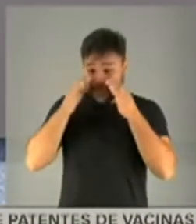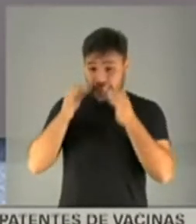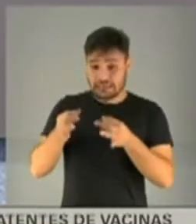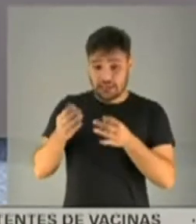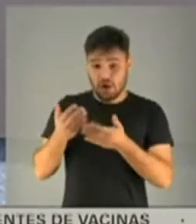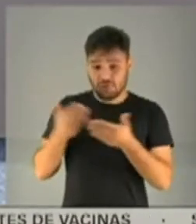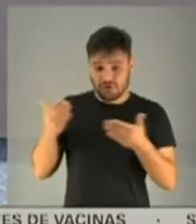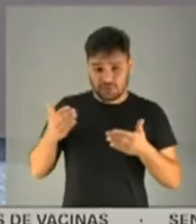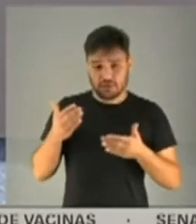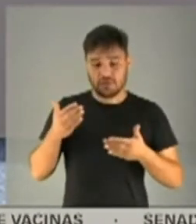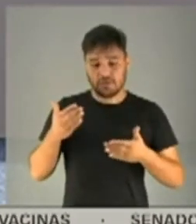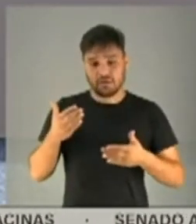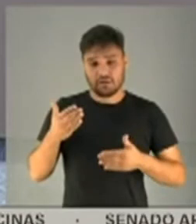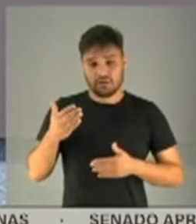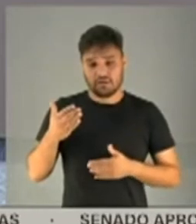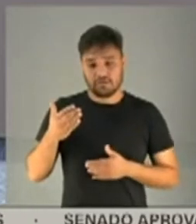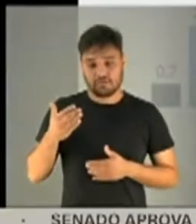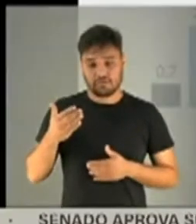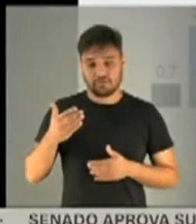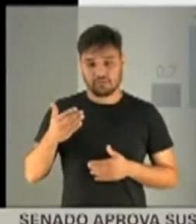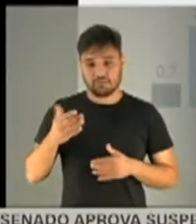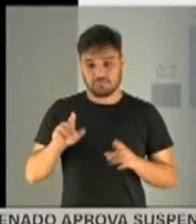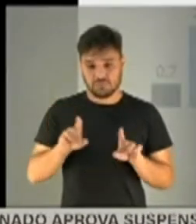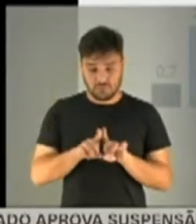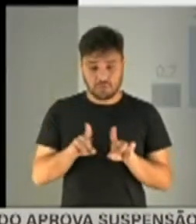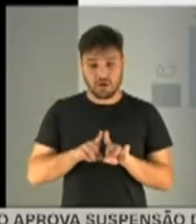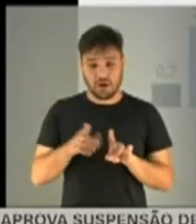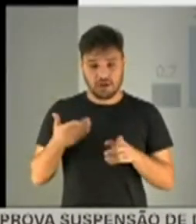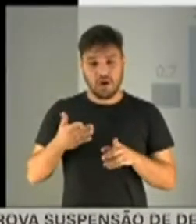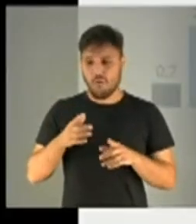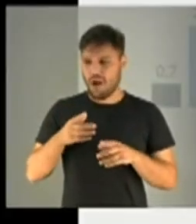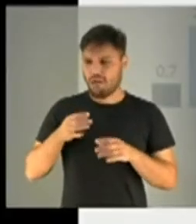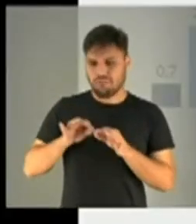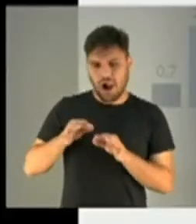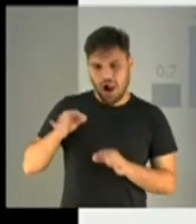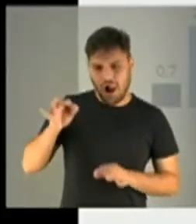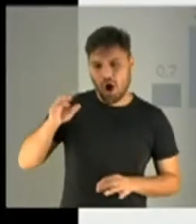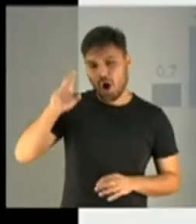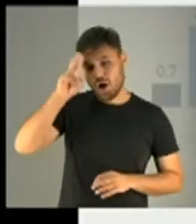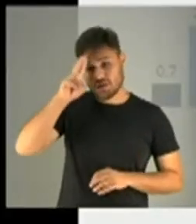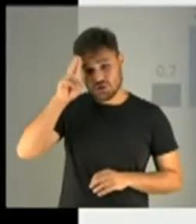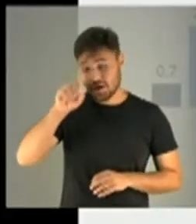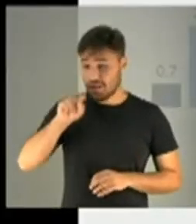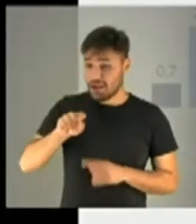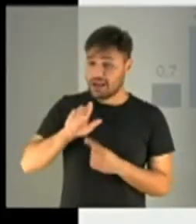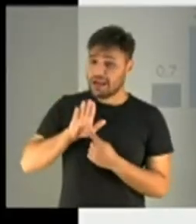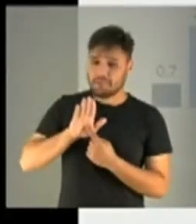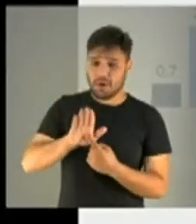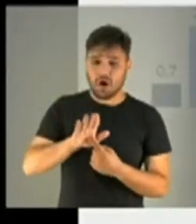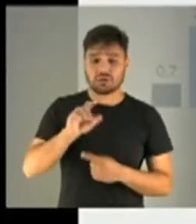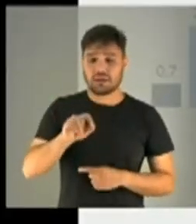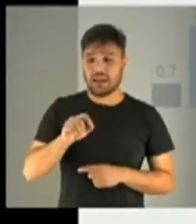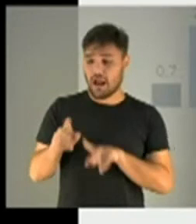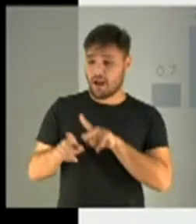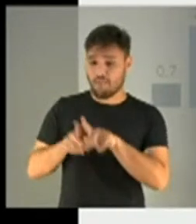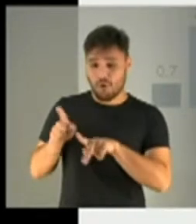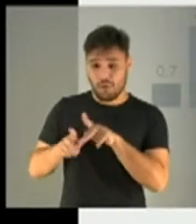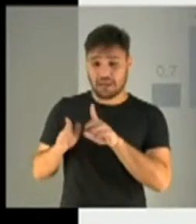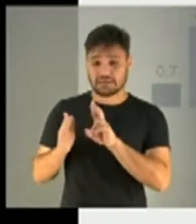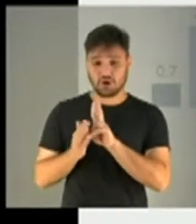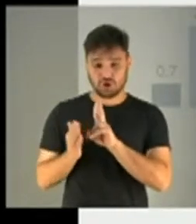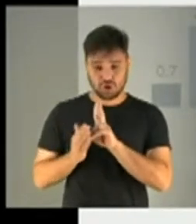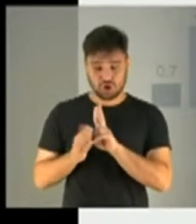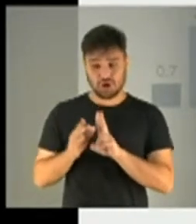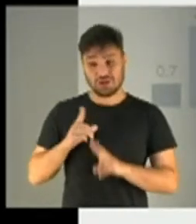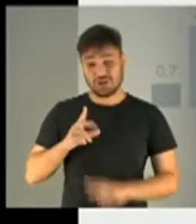senhores e senhoras senadoras a este slide, porque esse slide tem uma longa história. Ele mostrou que as populações indígenas